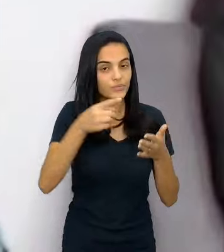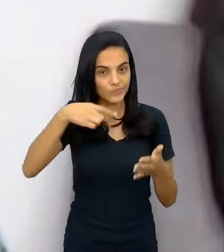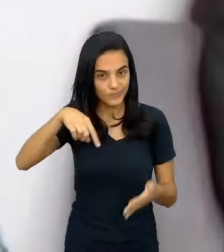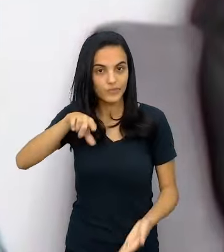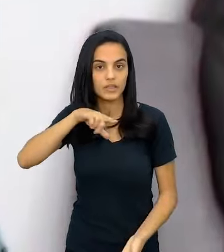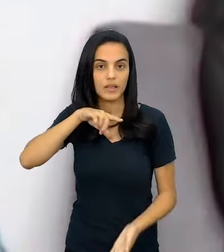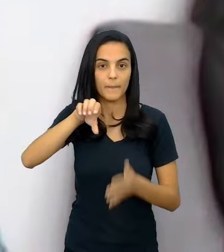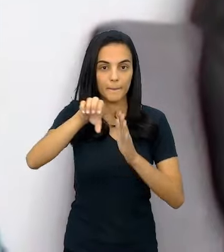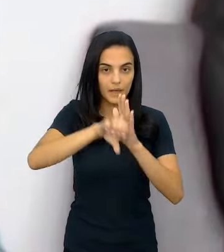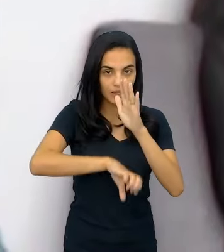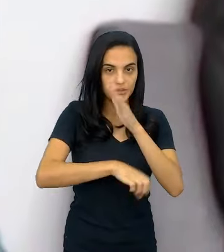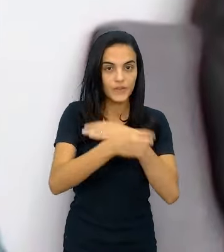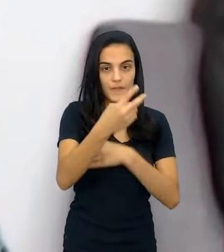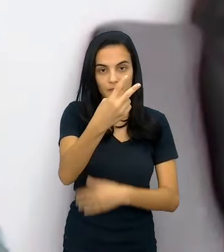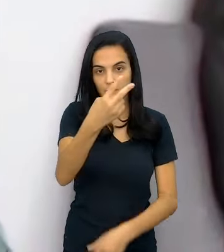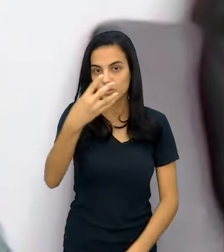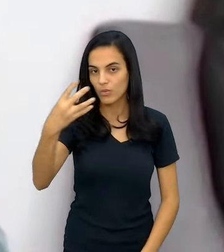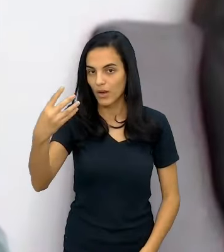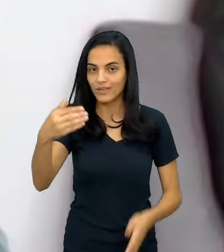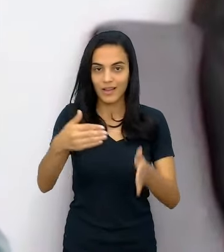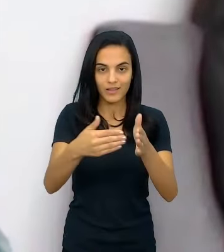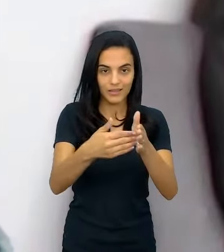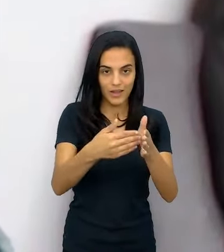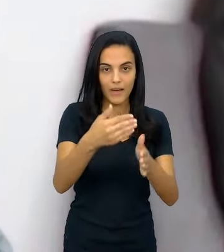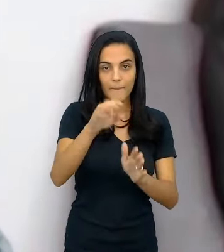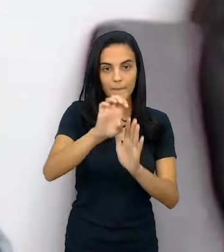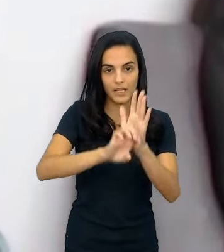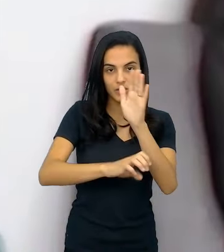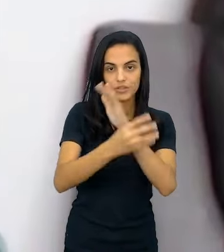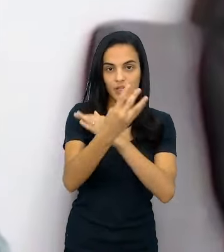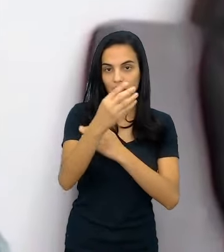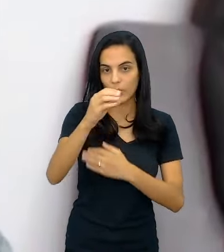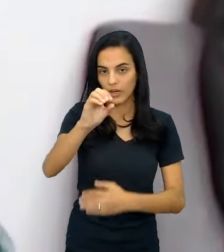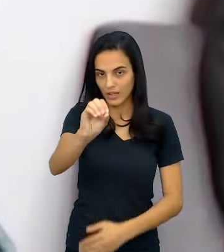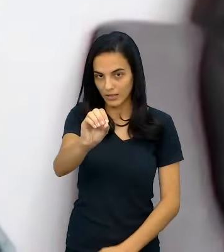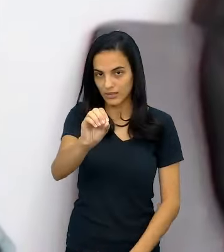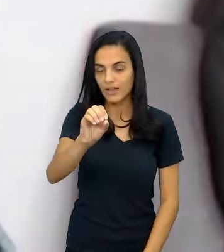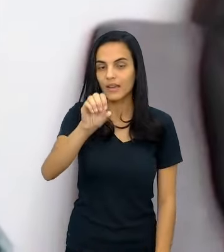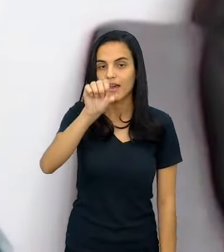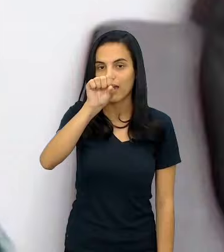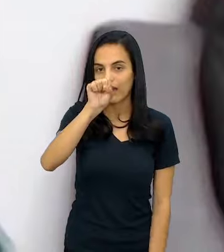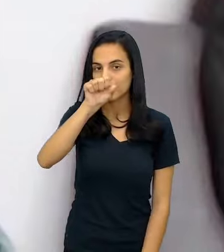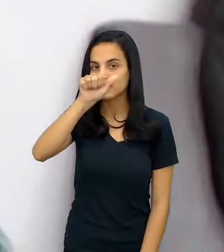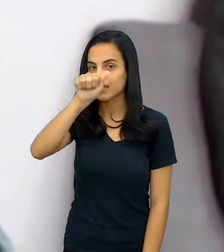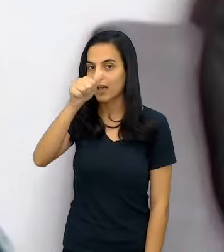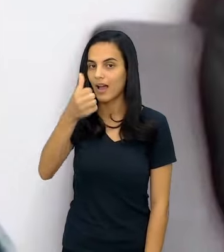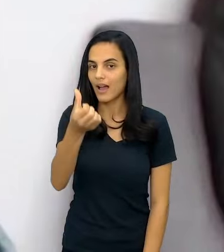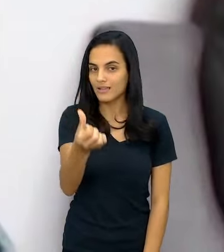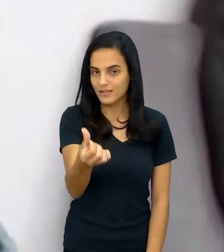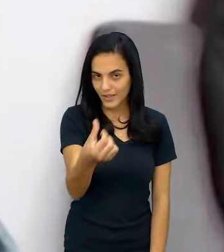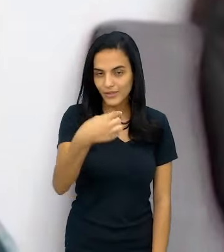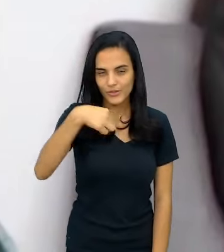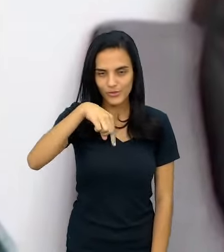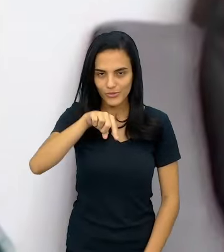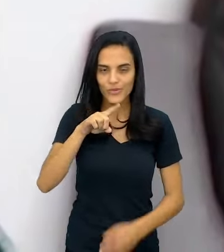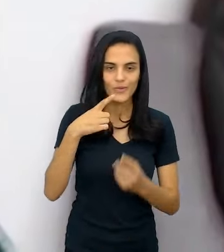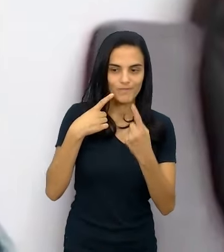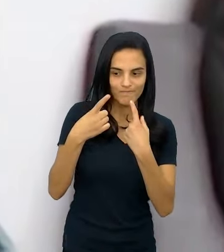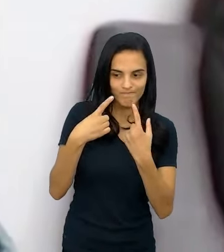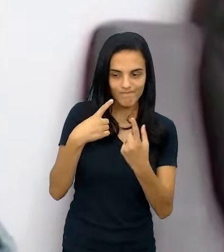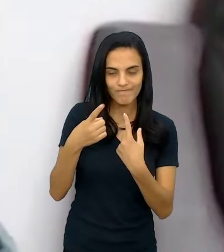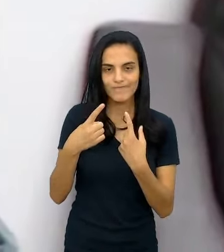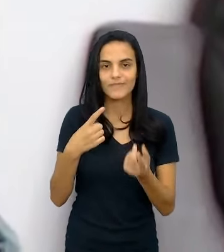da página 24 até a página 40, que é a SA6 que nós estaremos aqui